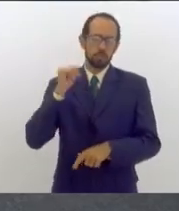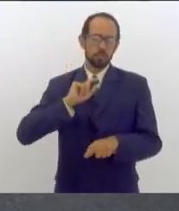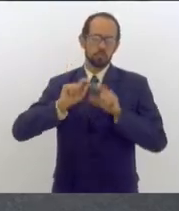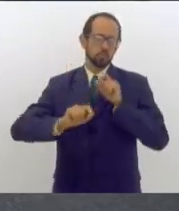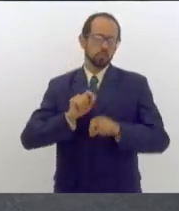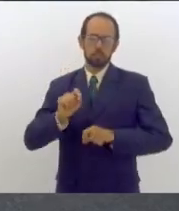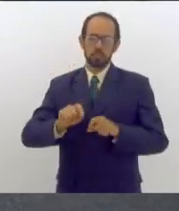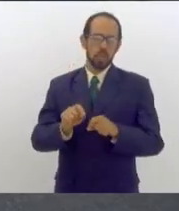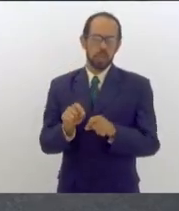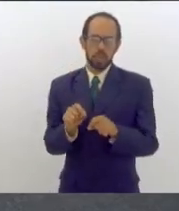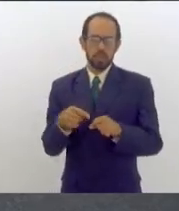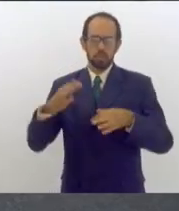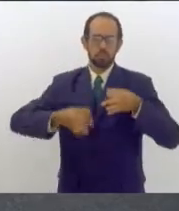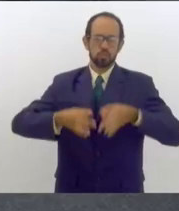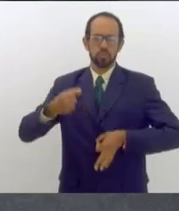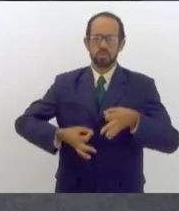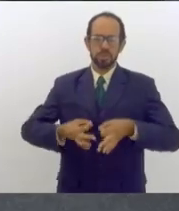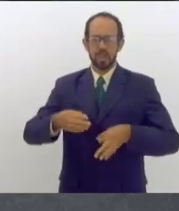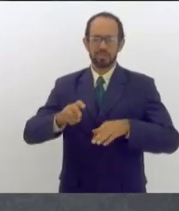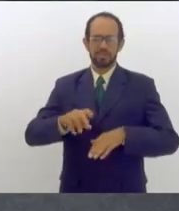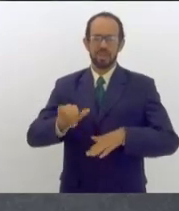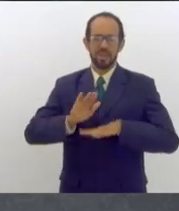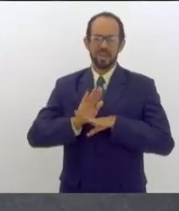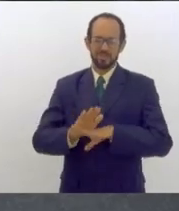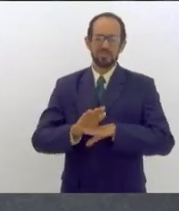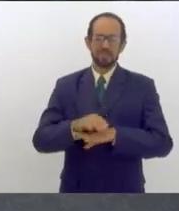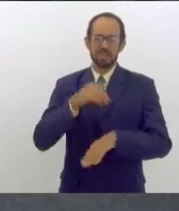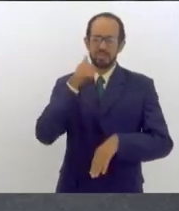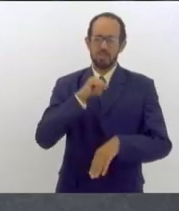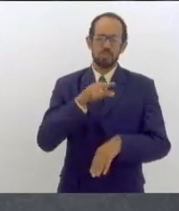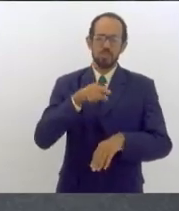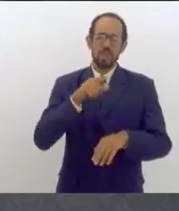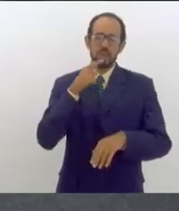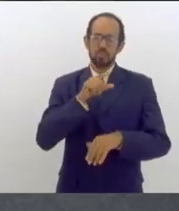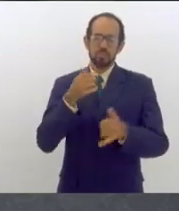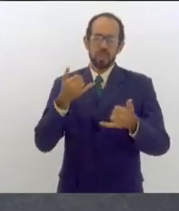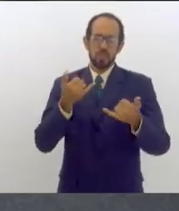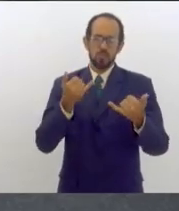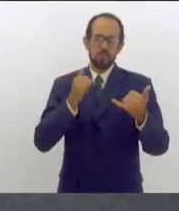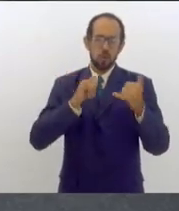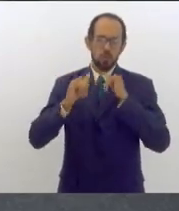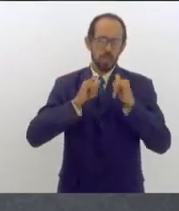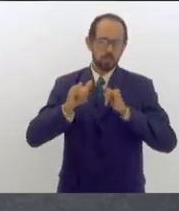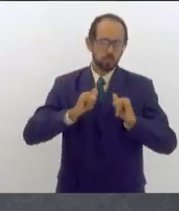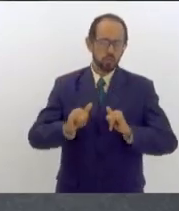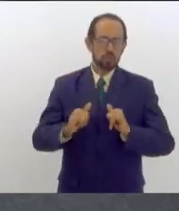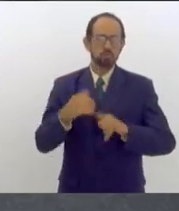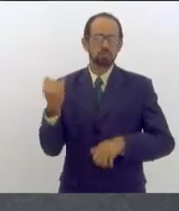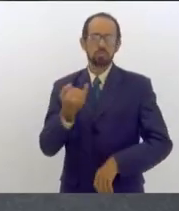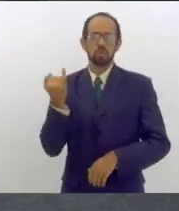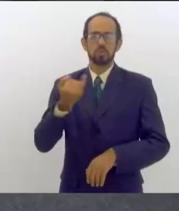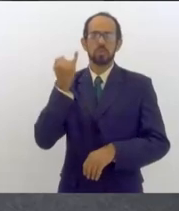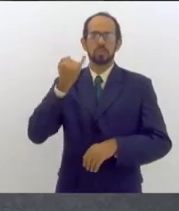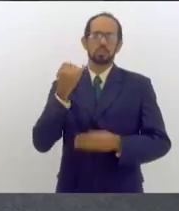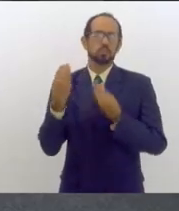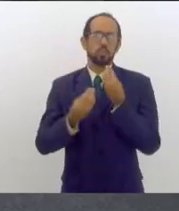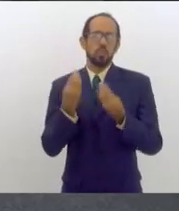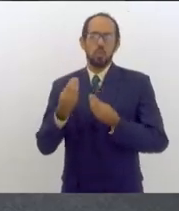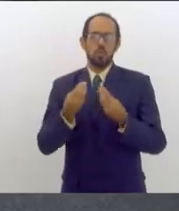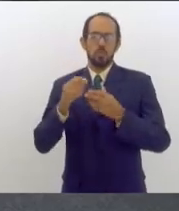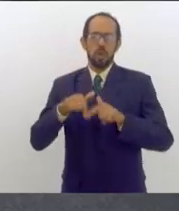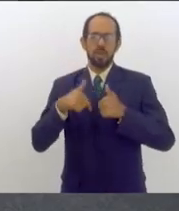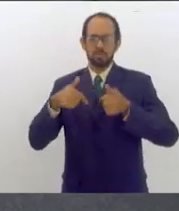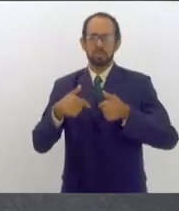o Juizado ajuda essa mulher a ter informações importantes de como deve agir